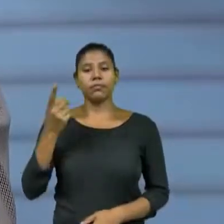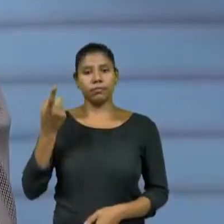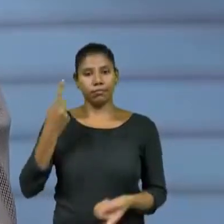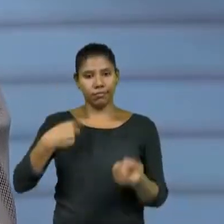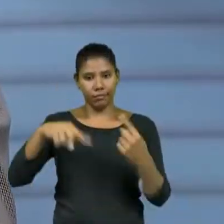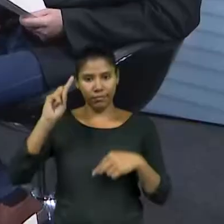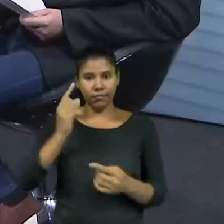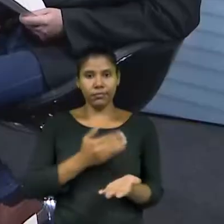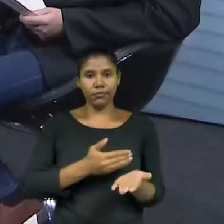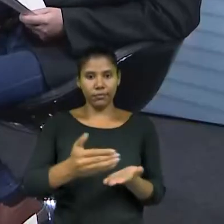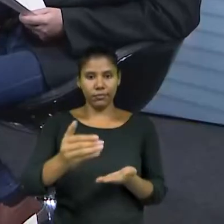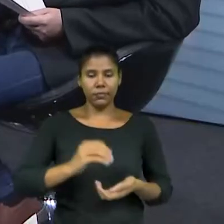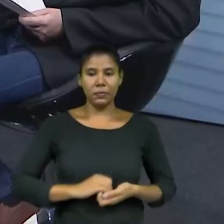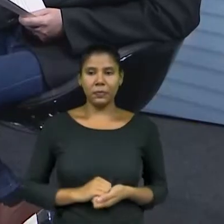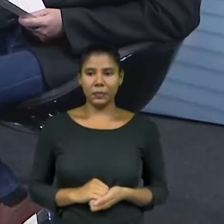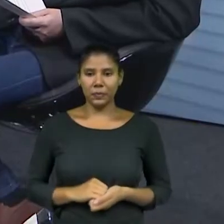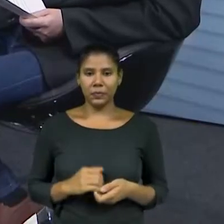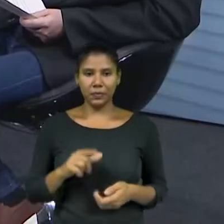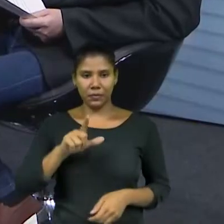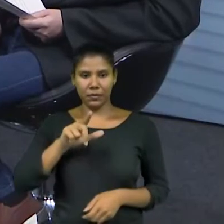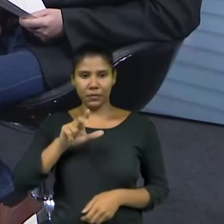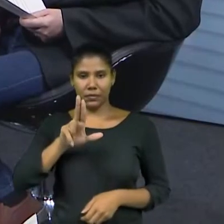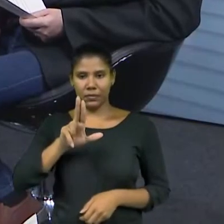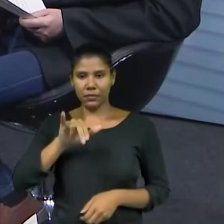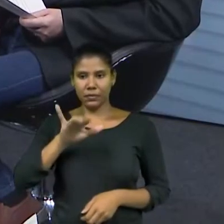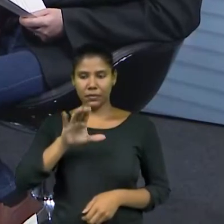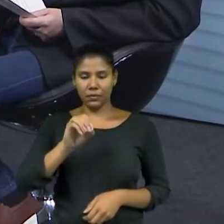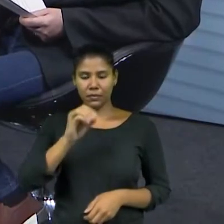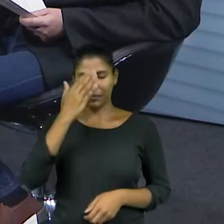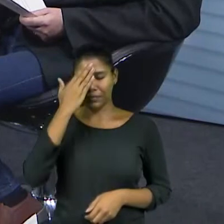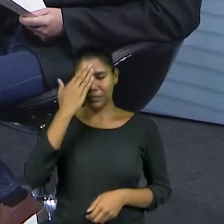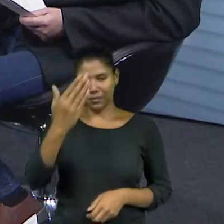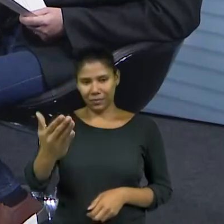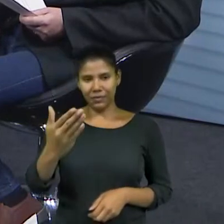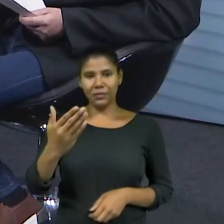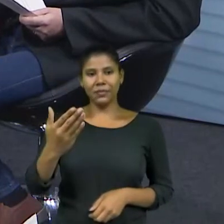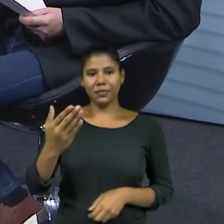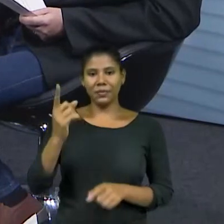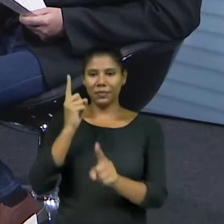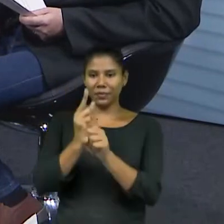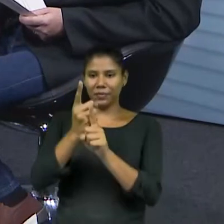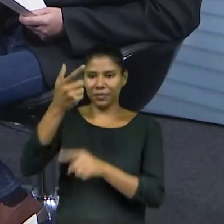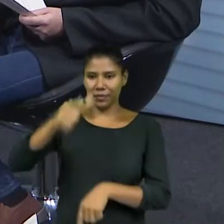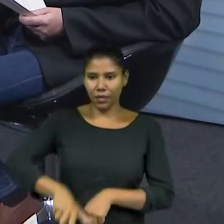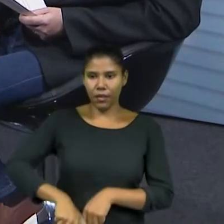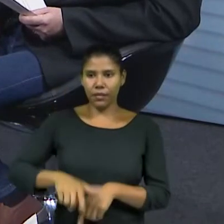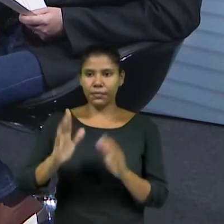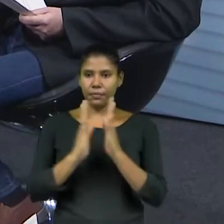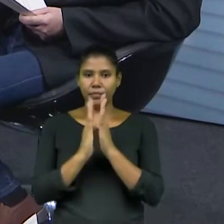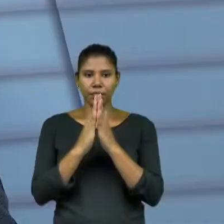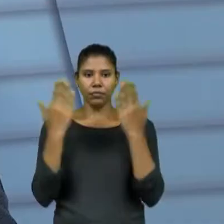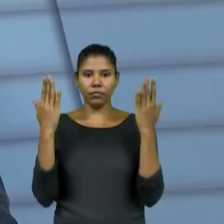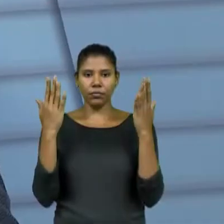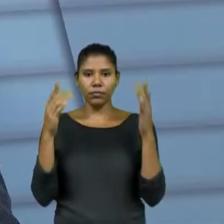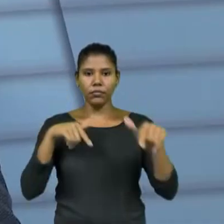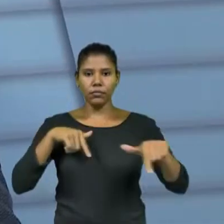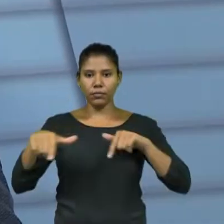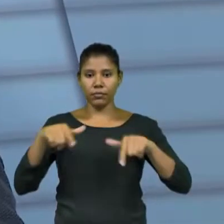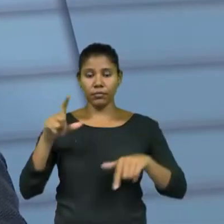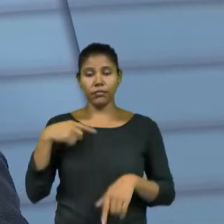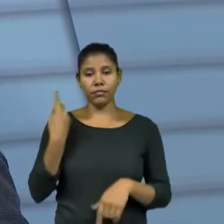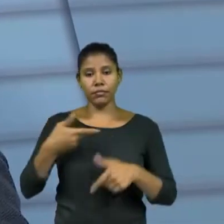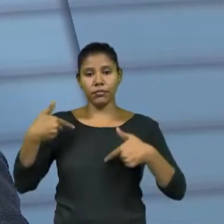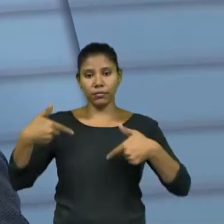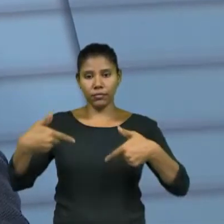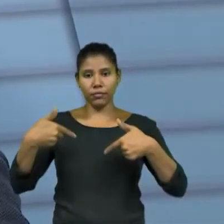cavalo, ele vai embora. Ele vai embora. Lúcio, valeu, Lúcio. Obrigado, Renato. Prazer em revê-lo, né? Parabéns aí pelo trabalho. E nosso, vamos continuar nosso, lutando para. O nosso